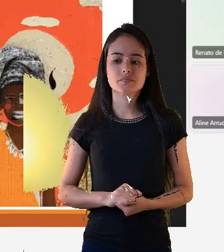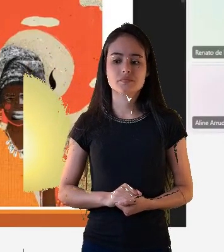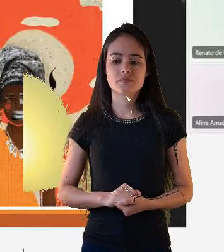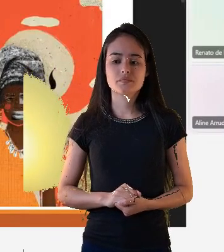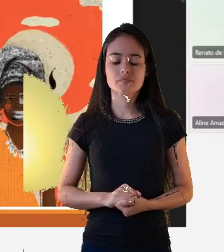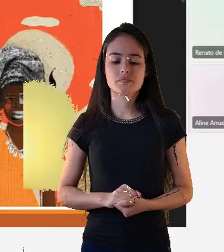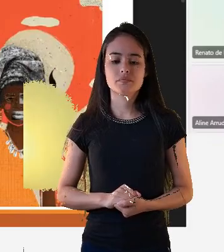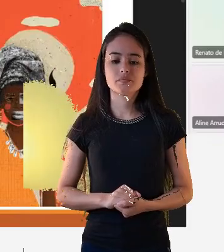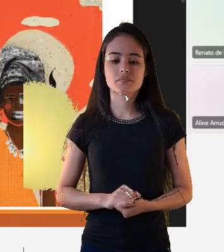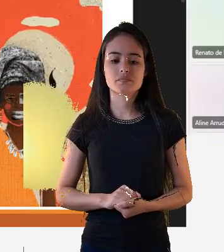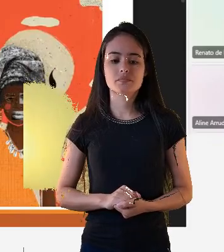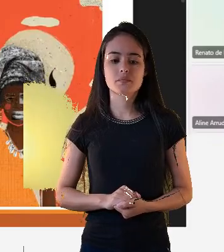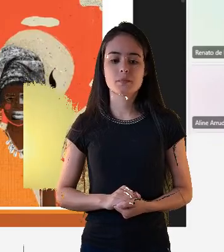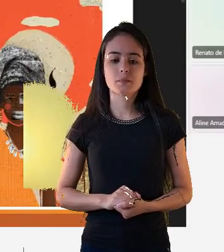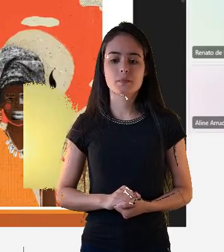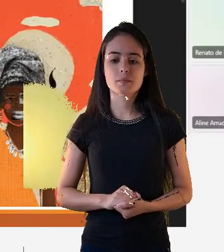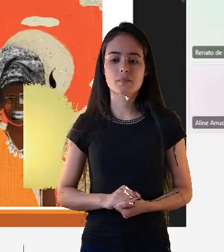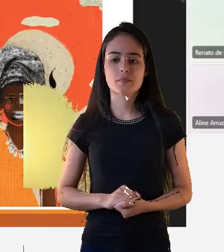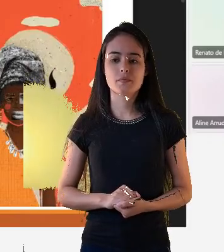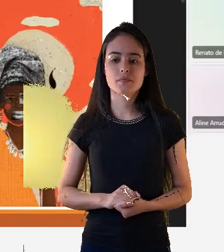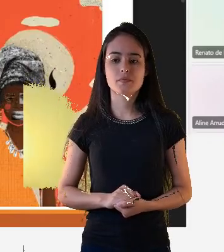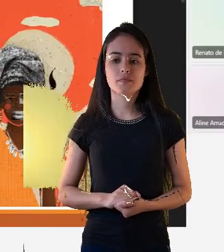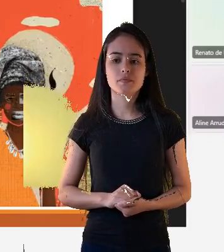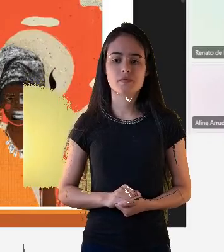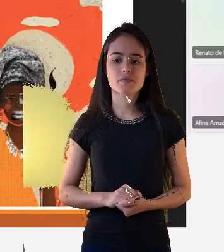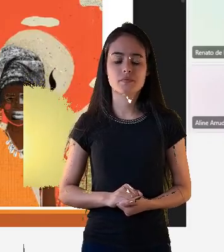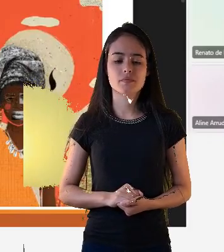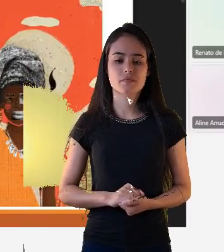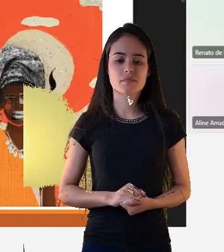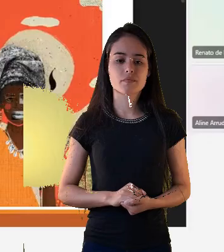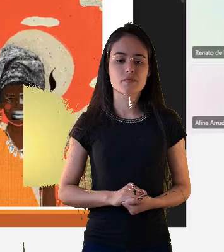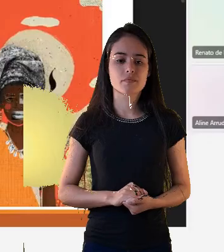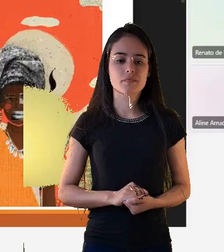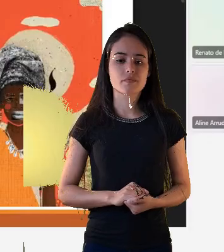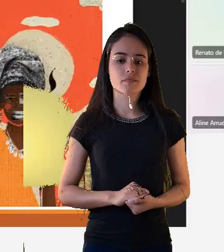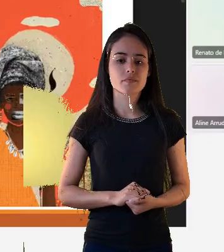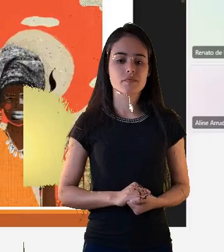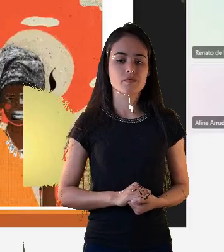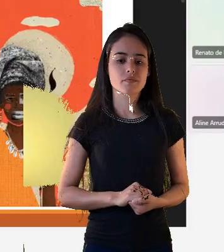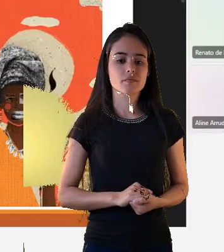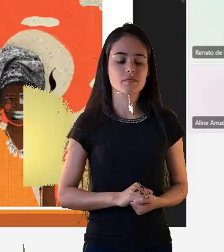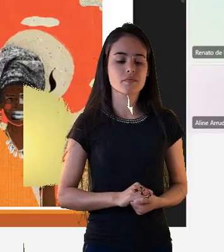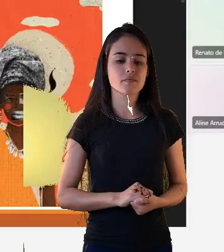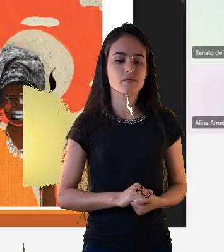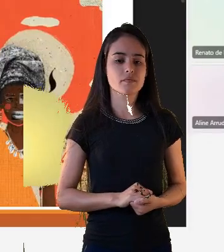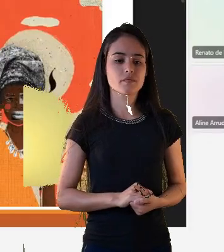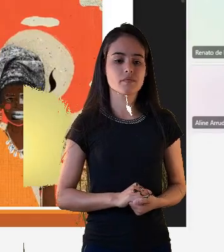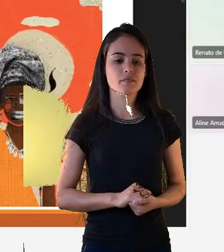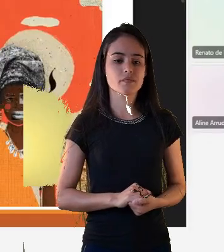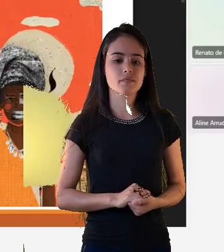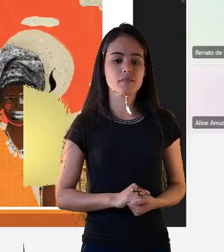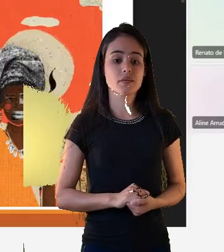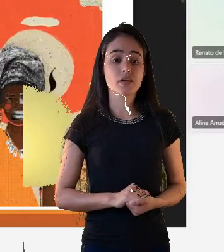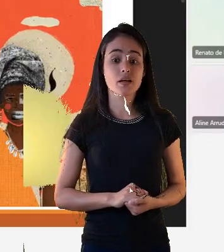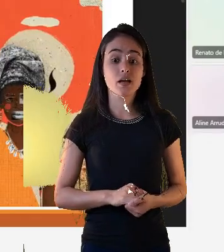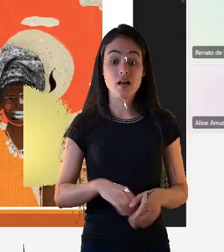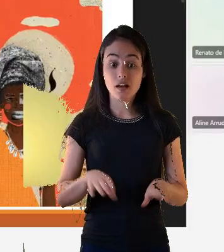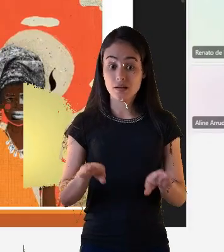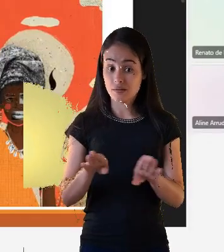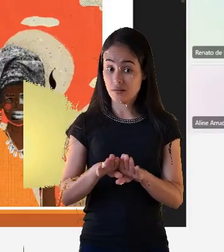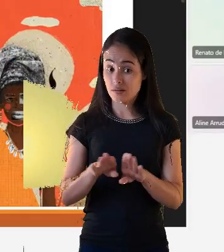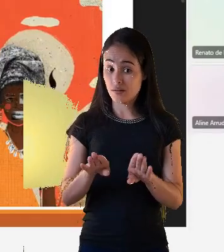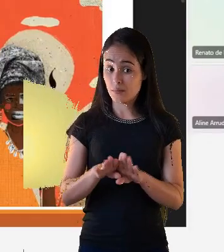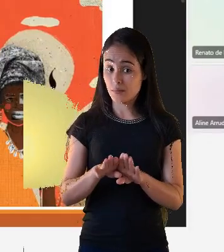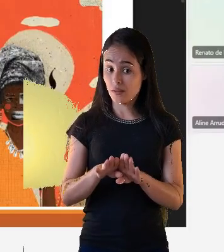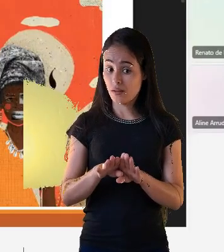dona Laudelina Campos, e tantos outros, né, que já atuaram politicamente.